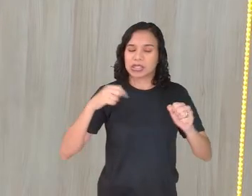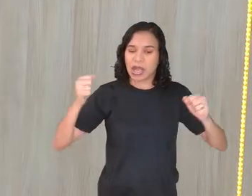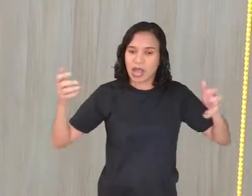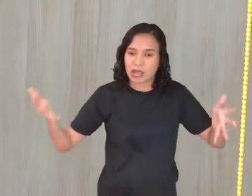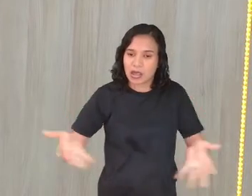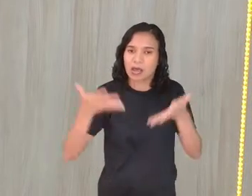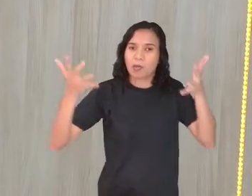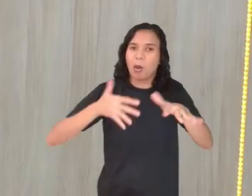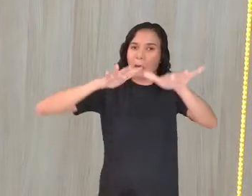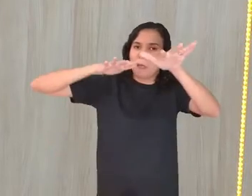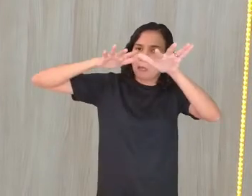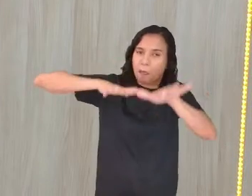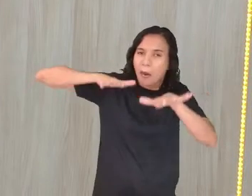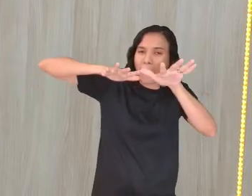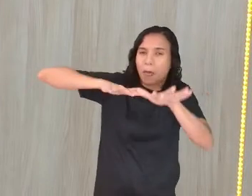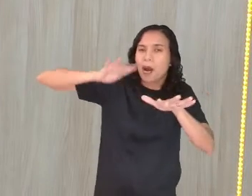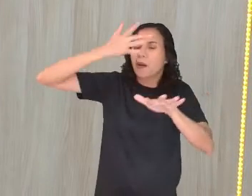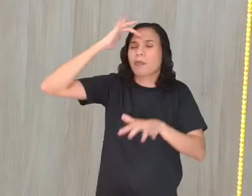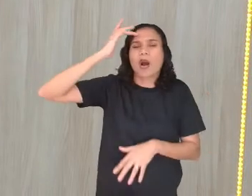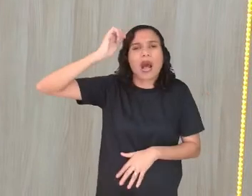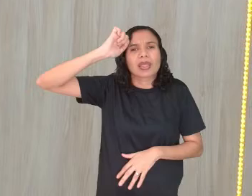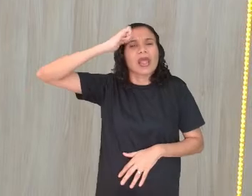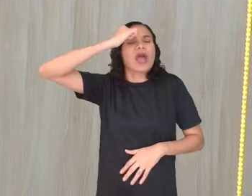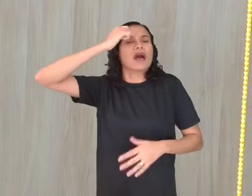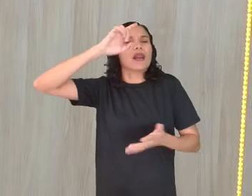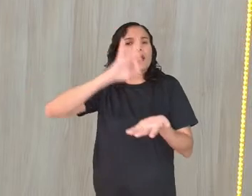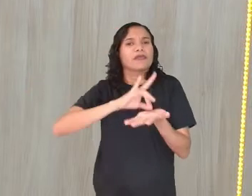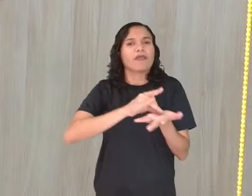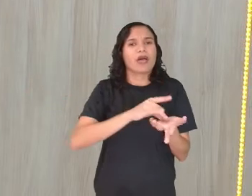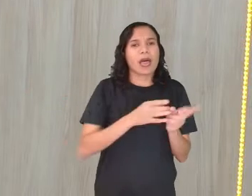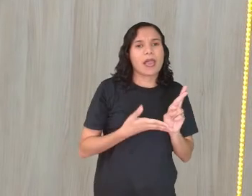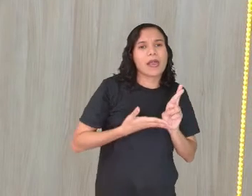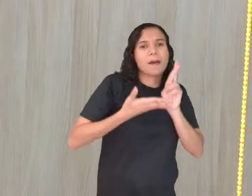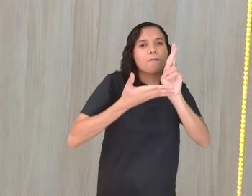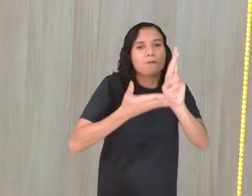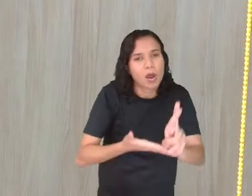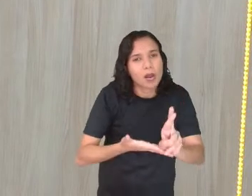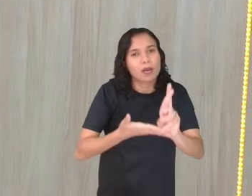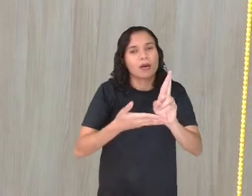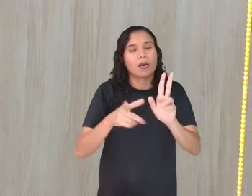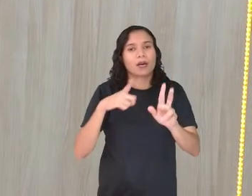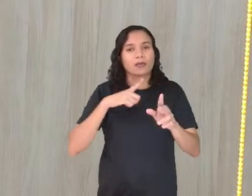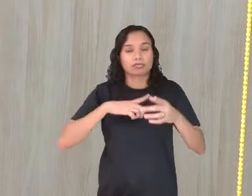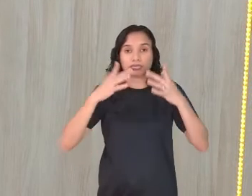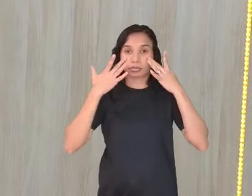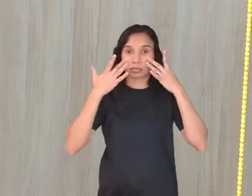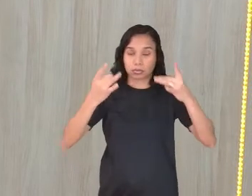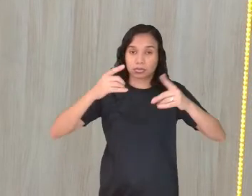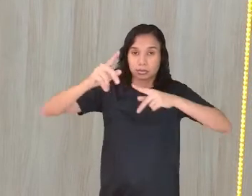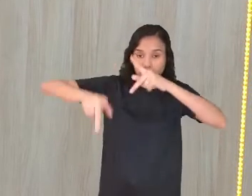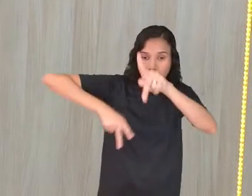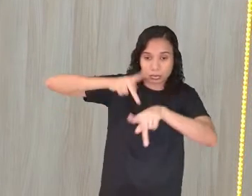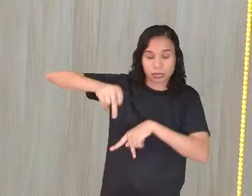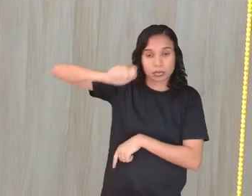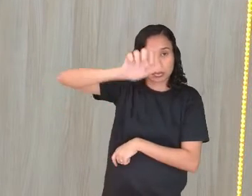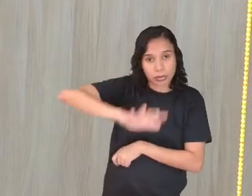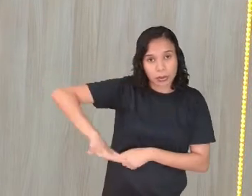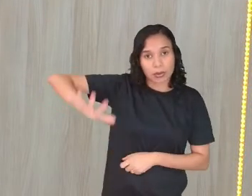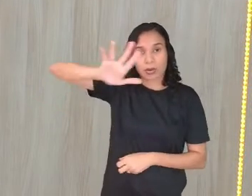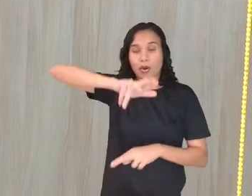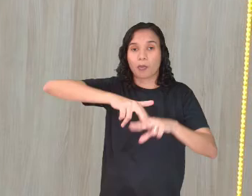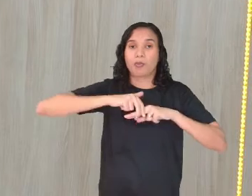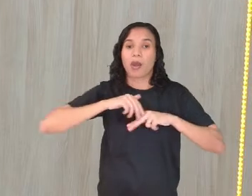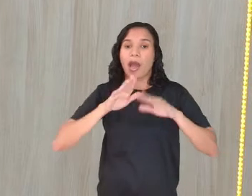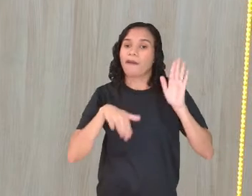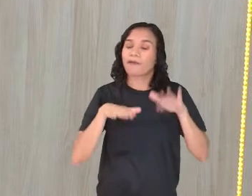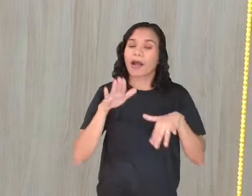negro, né, para poder dar essa representatividade, para poder chamar a atenção da população, porque muitas